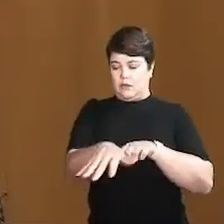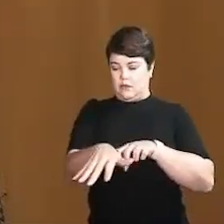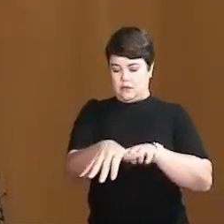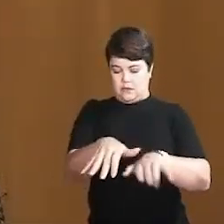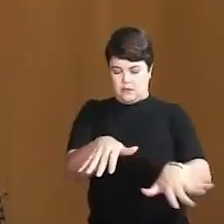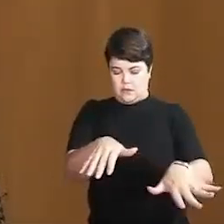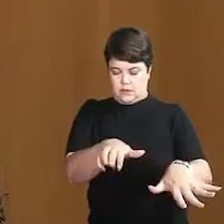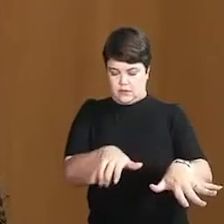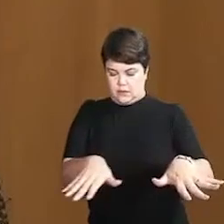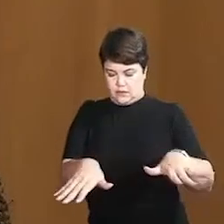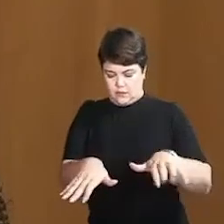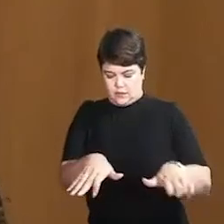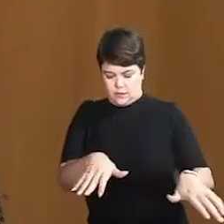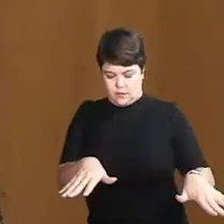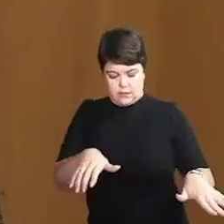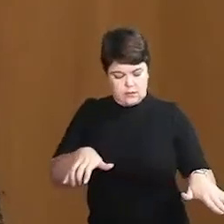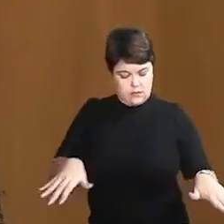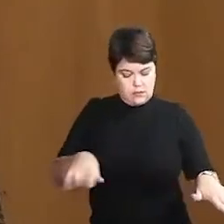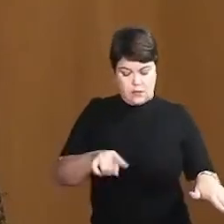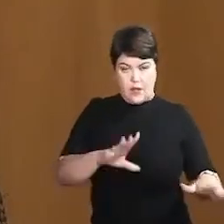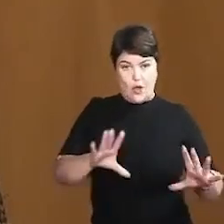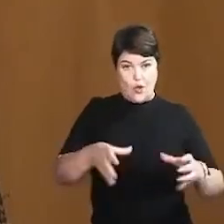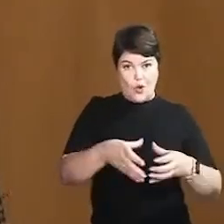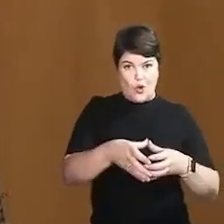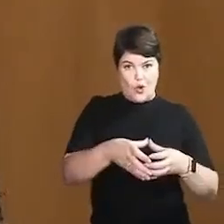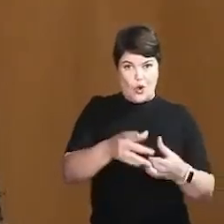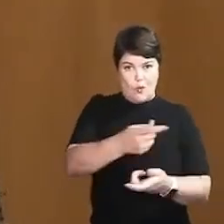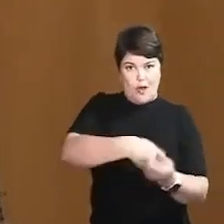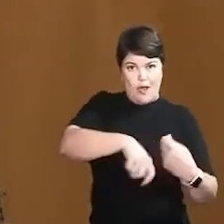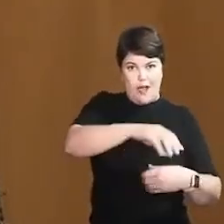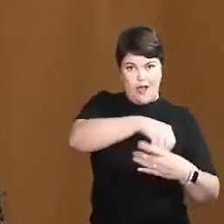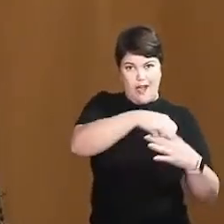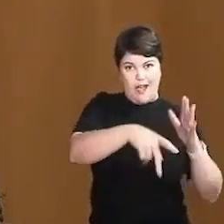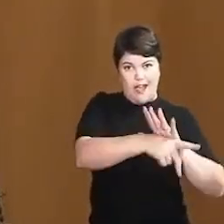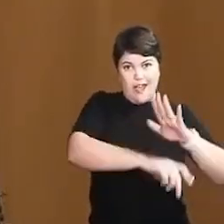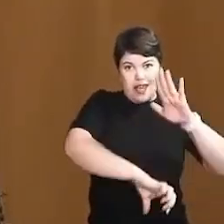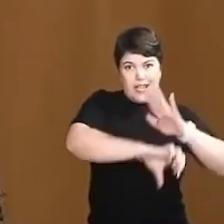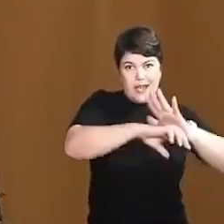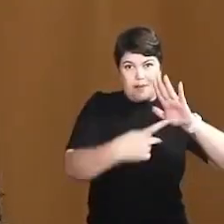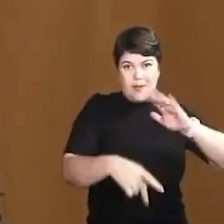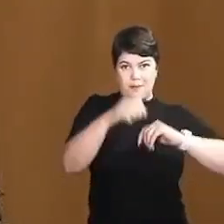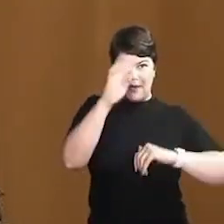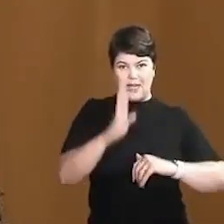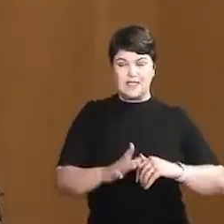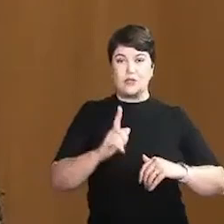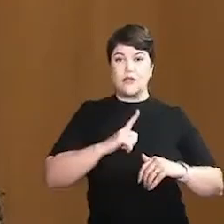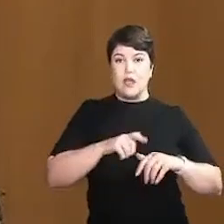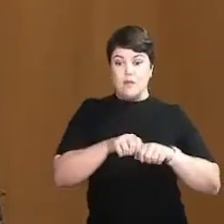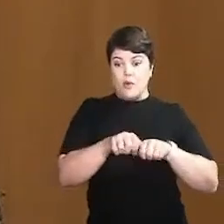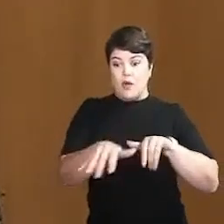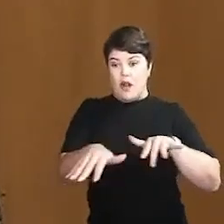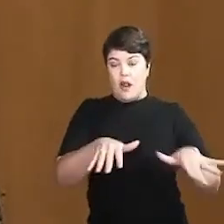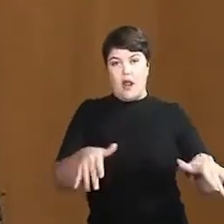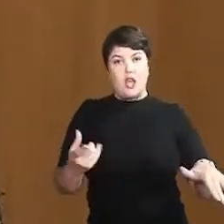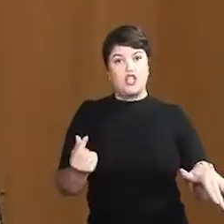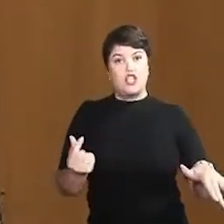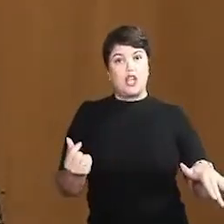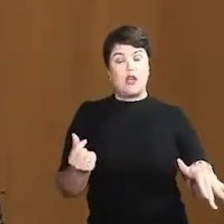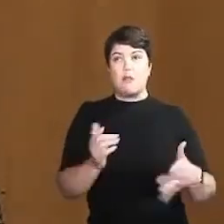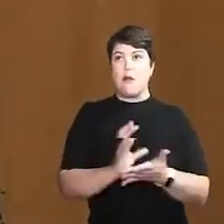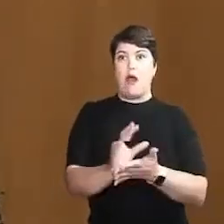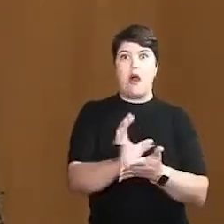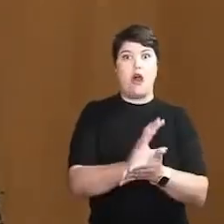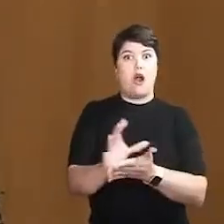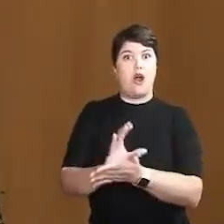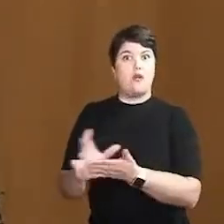capitalização as organizações criminosas hoje as facções brasileiras estão com muito dinheiro e